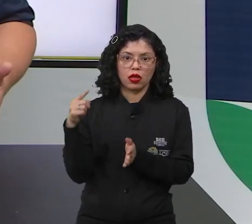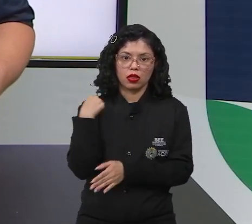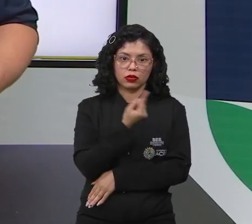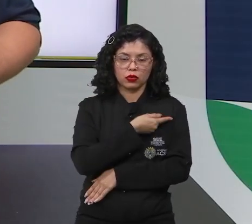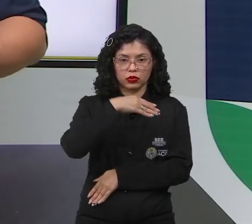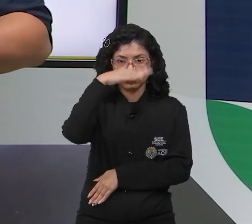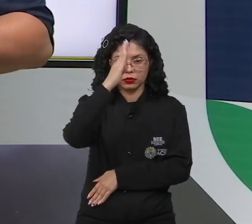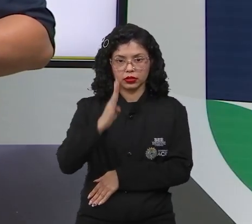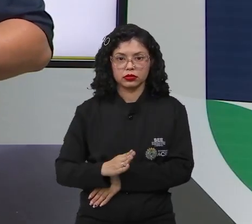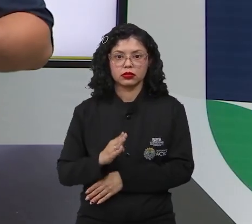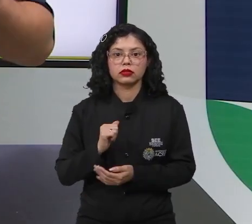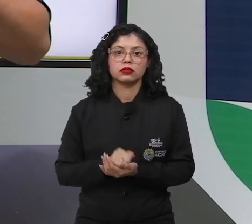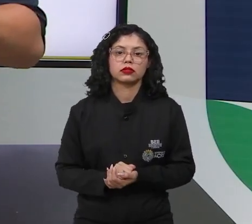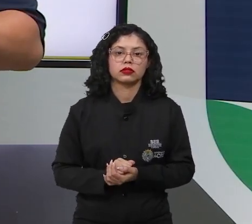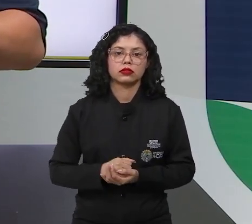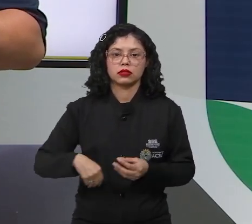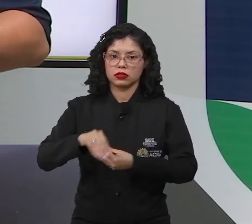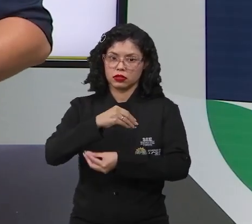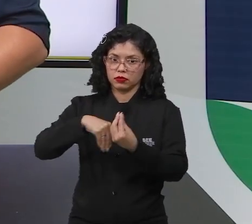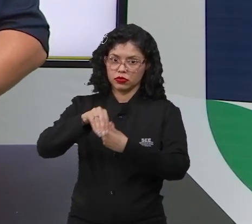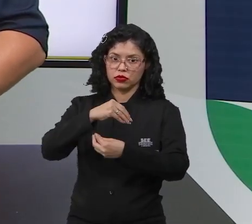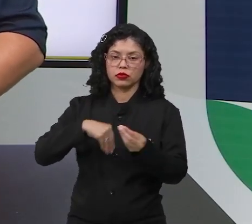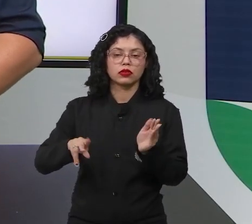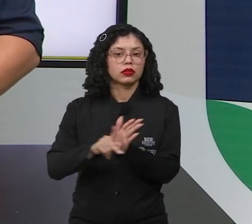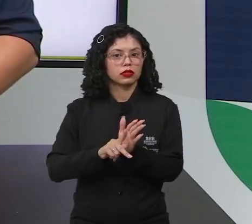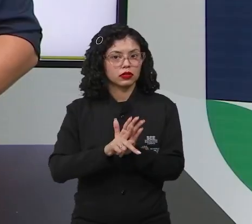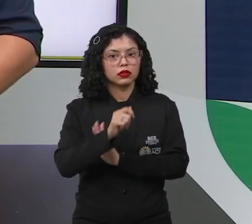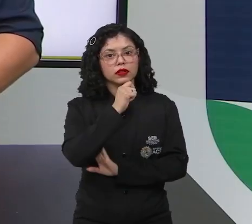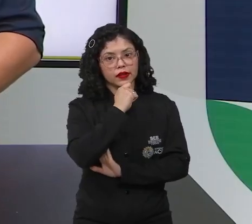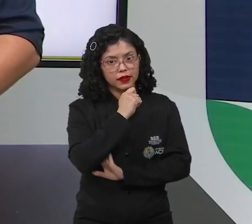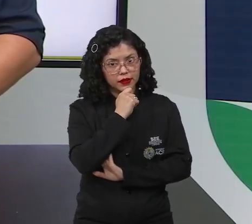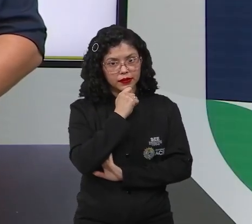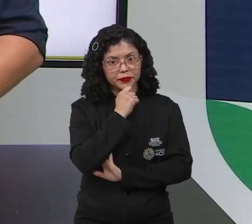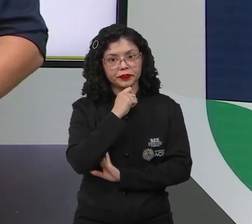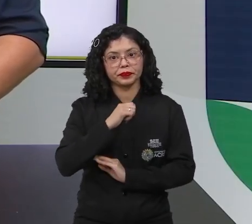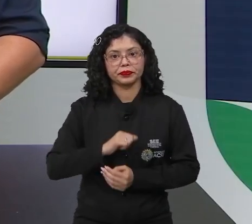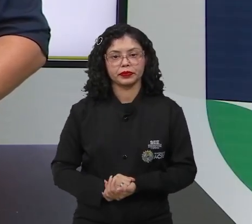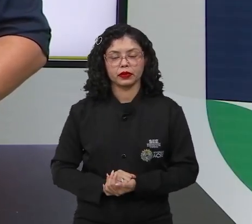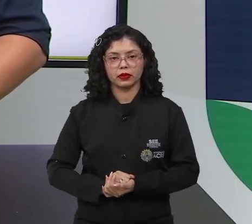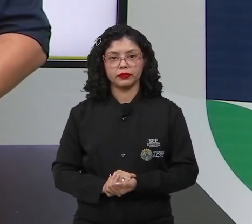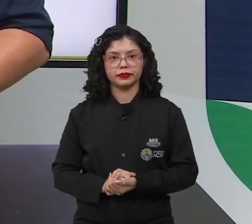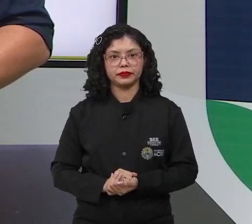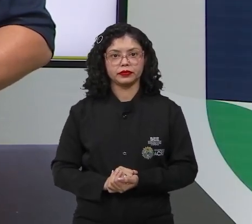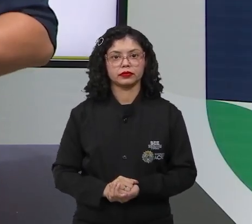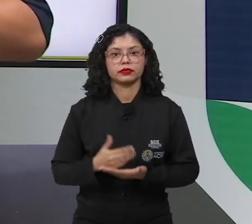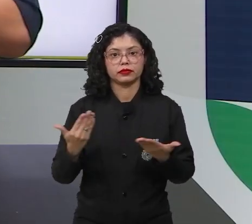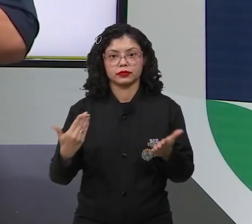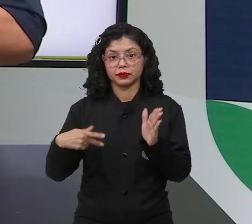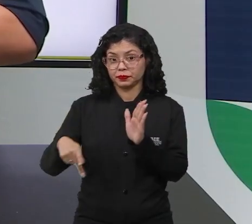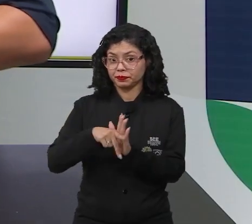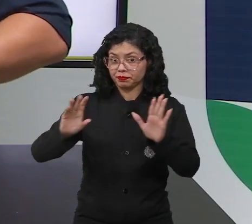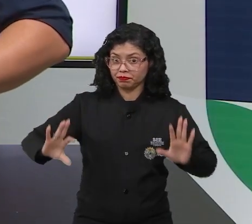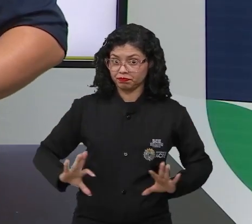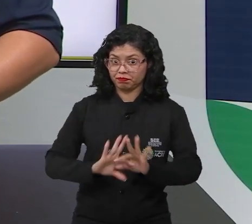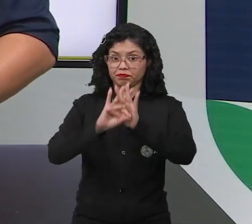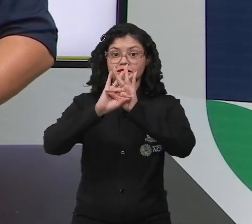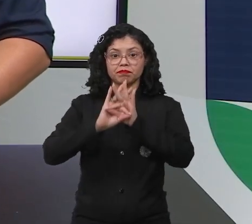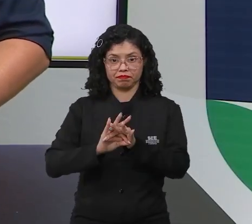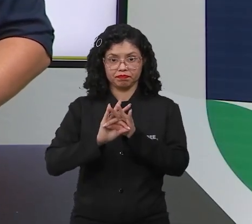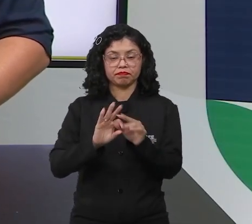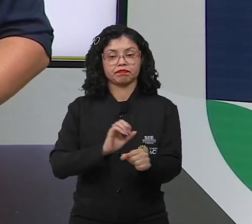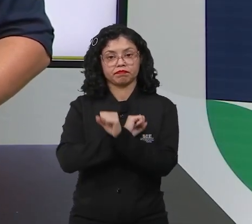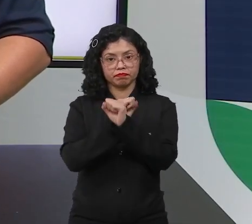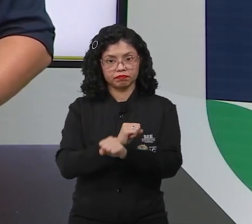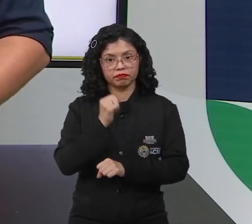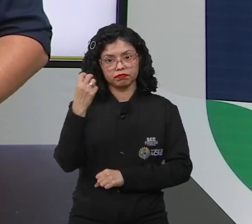nossa cultura, sobre essa mistura de culturas que nós temos aí, fruto dessa escravidão que aconteceu por